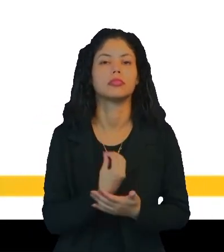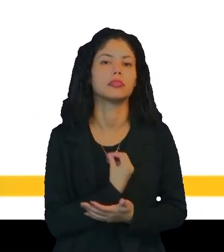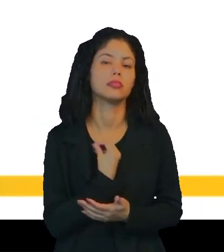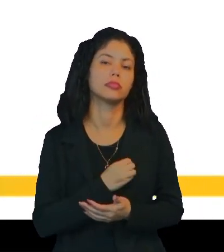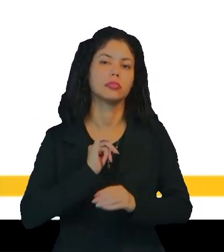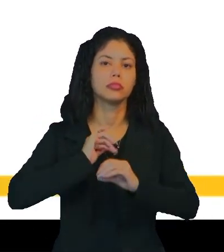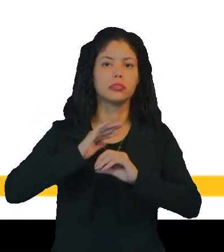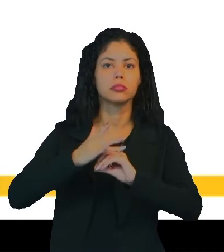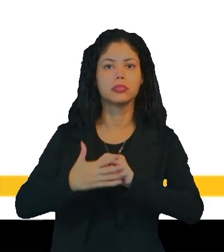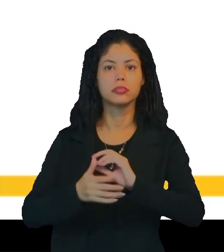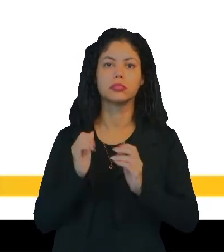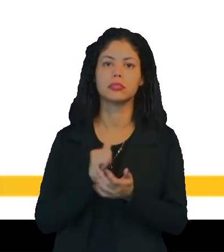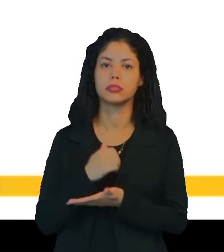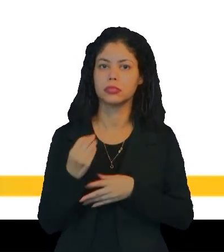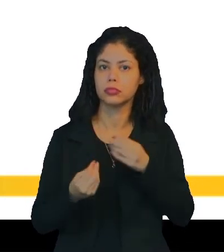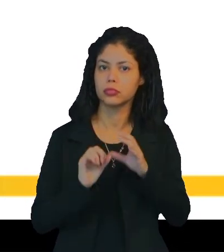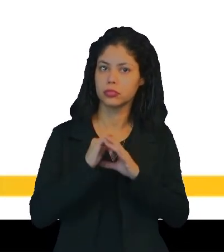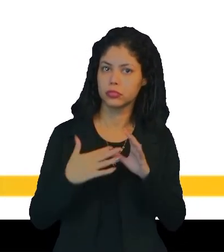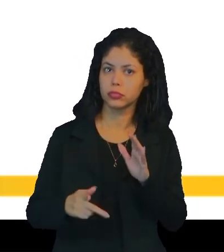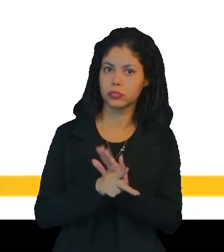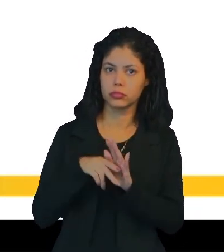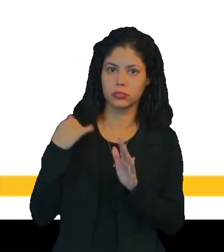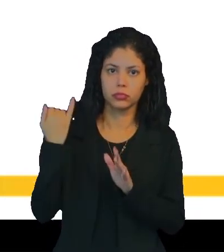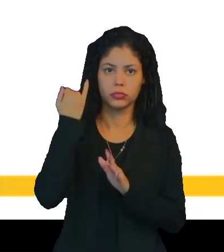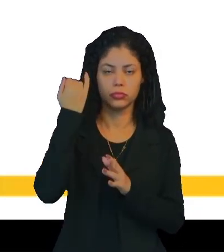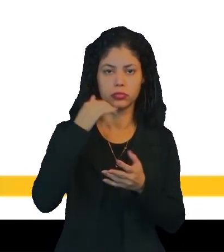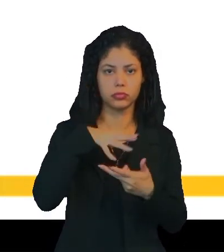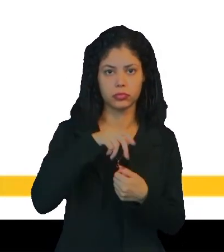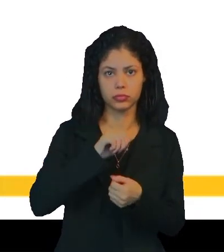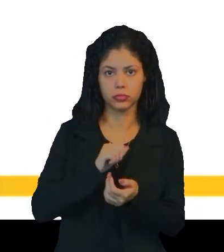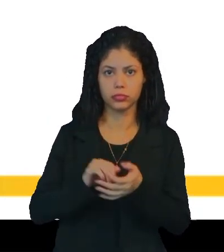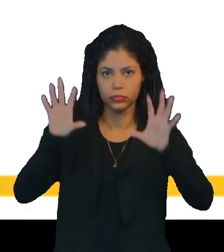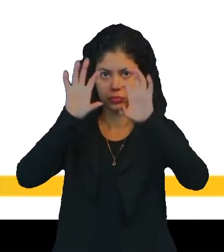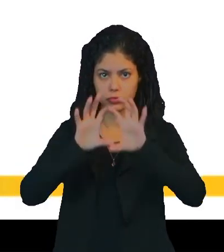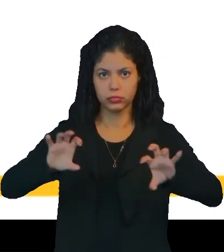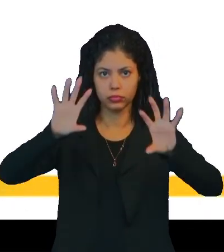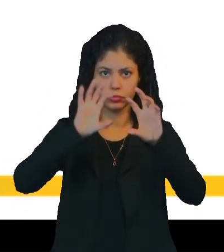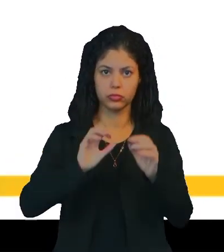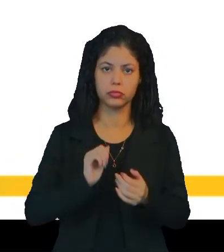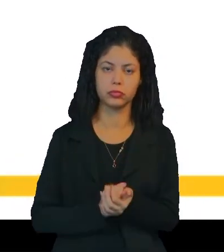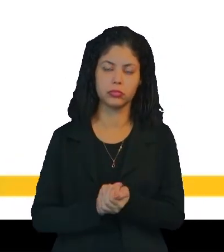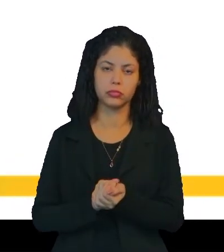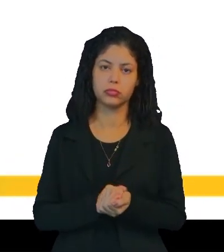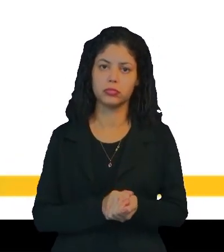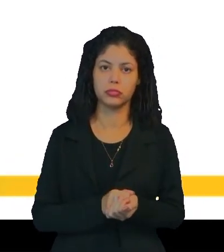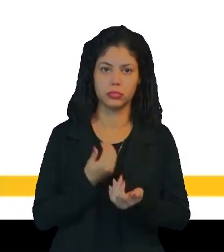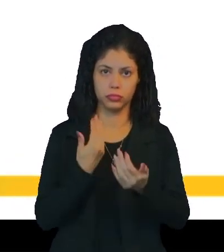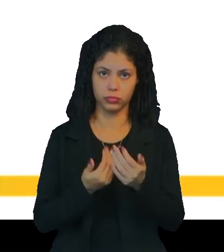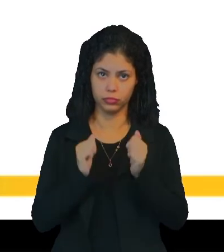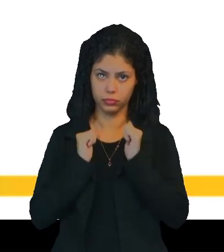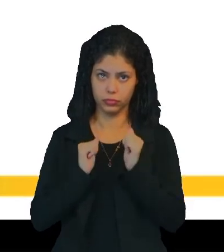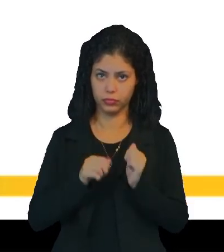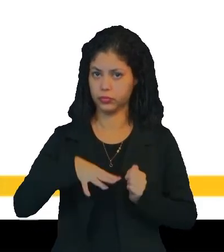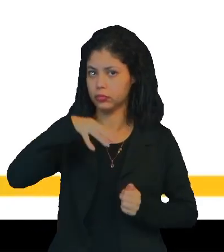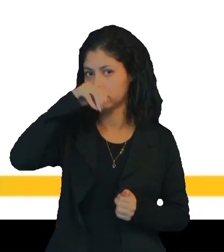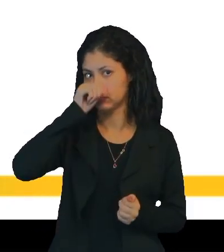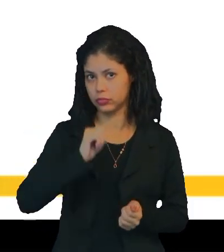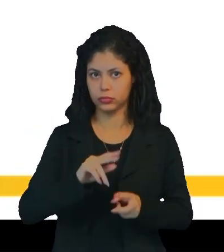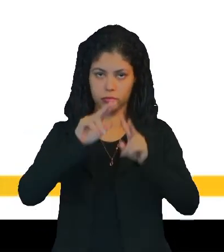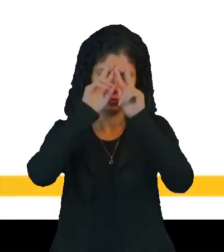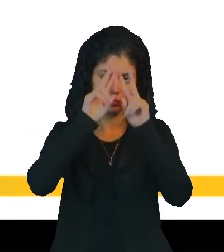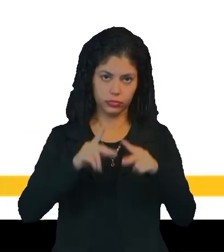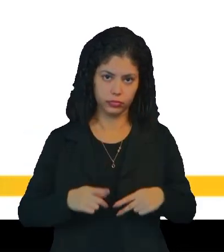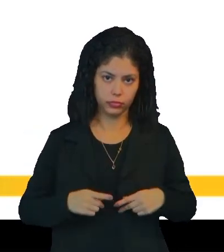de atmosfera, com características semelhantes às da Terra, gás oxigênio em quantidade adequada para permitir a respiração dos